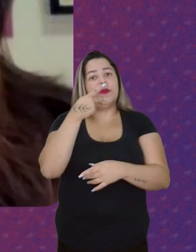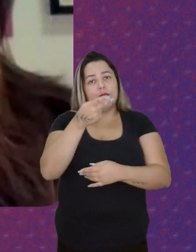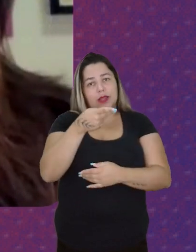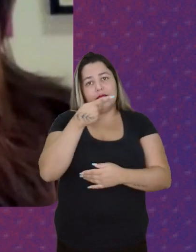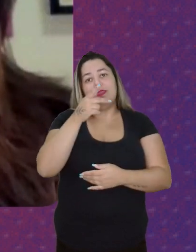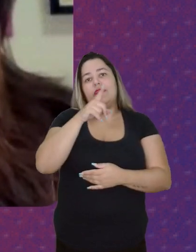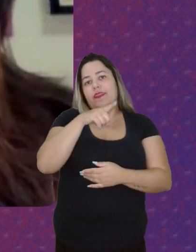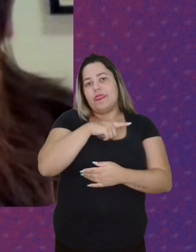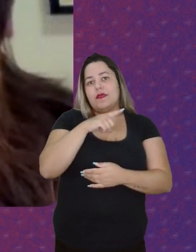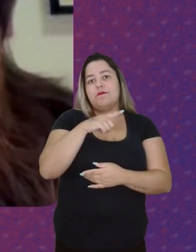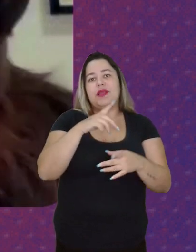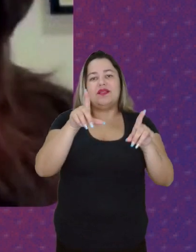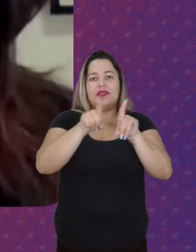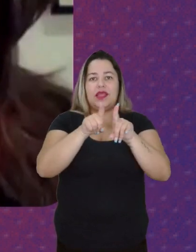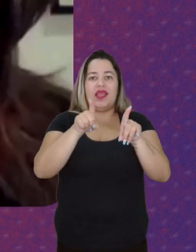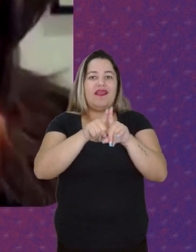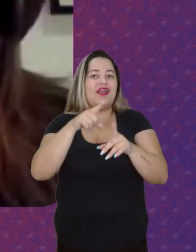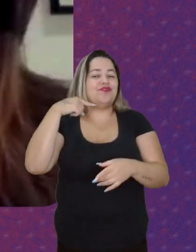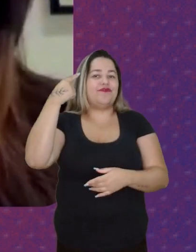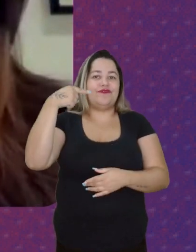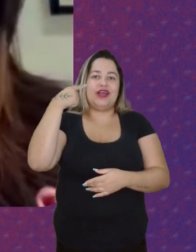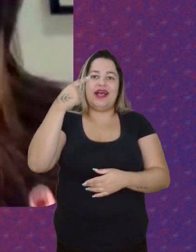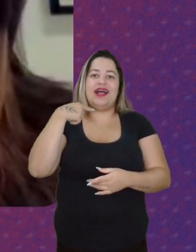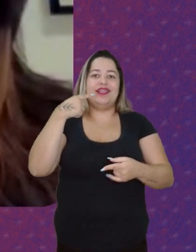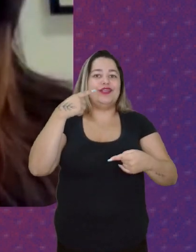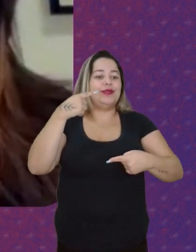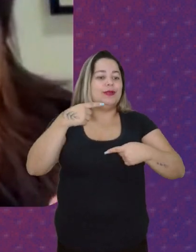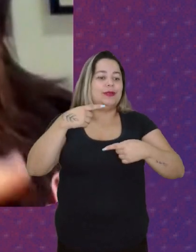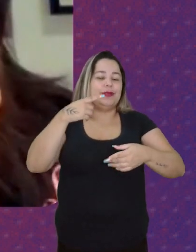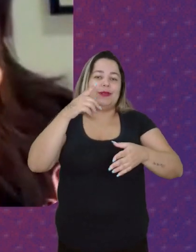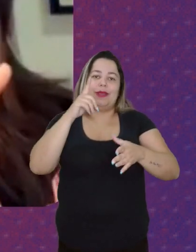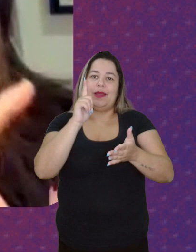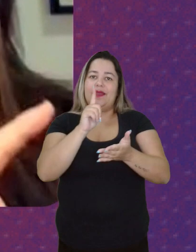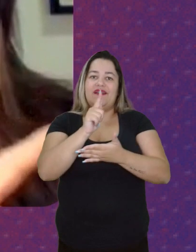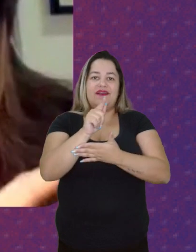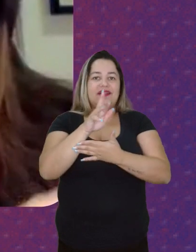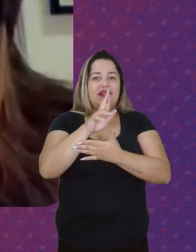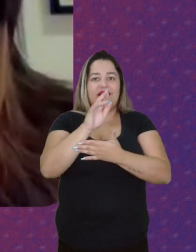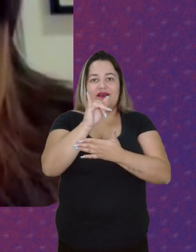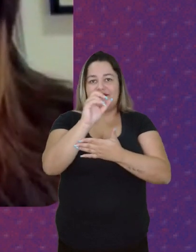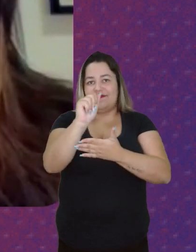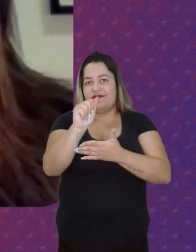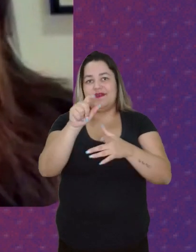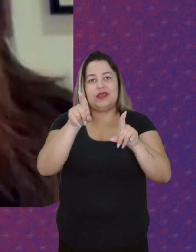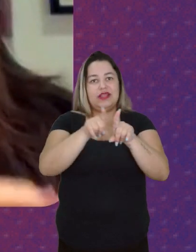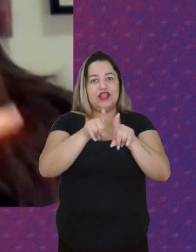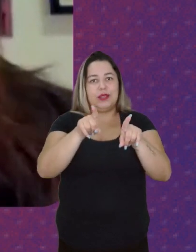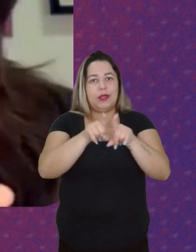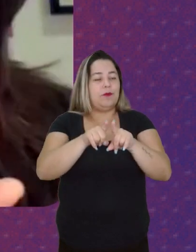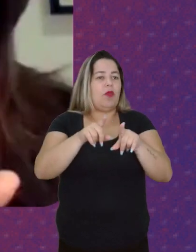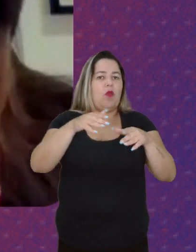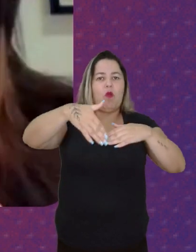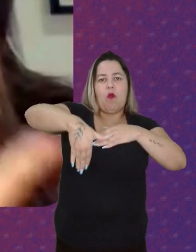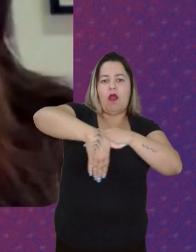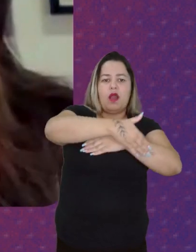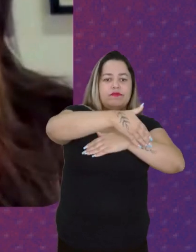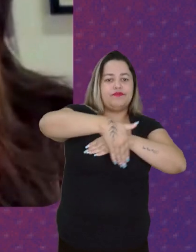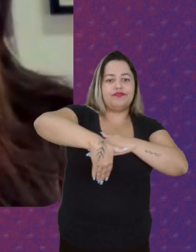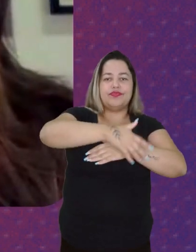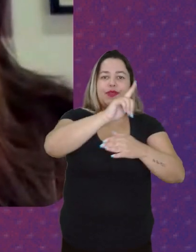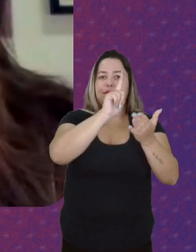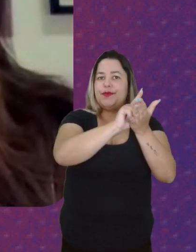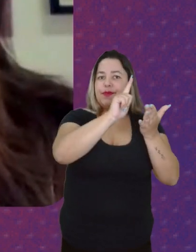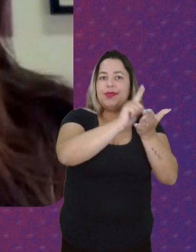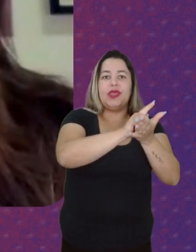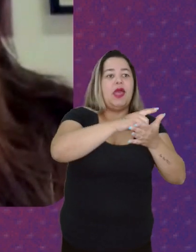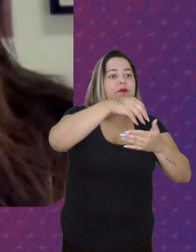contratar advogado, contador, gráfica, né, colocar material na rua, a contratar o pessoal que vai